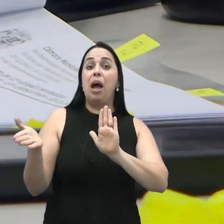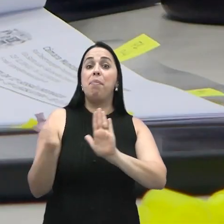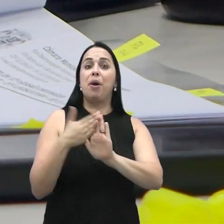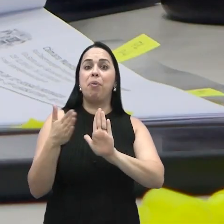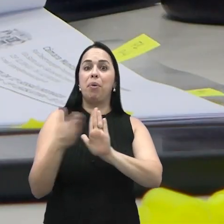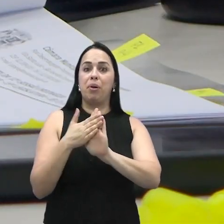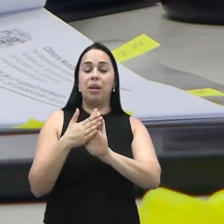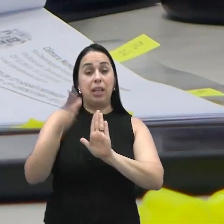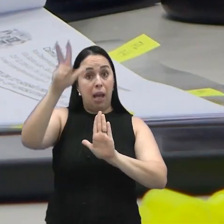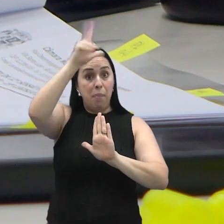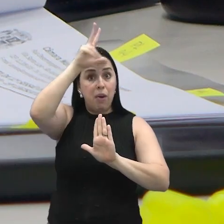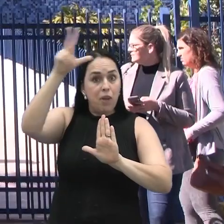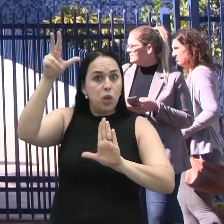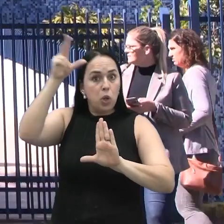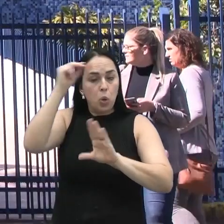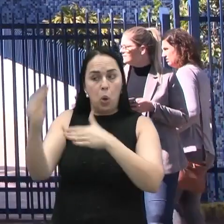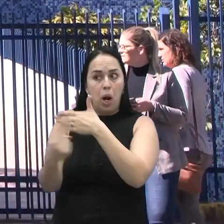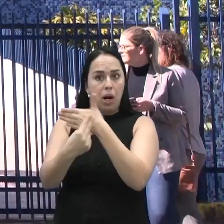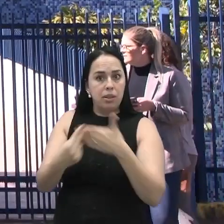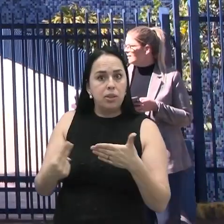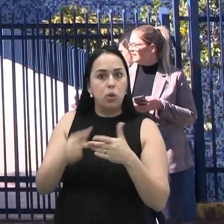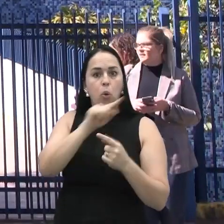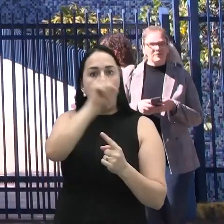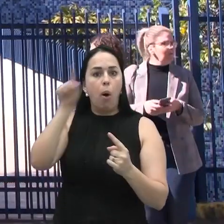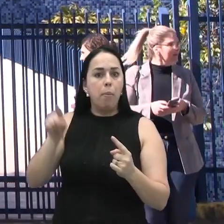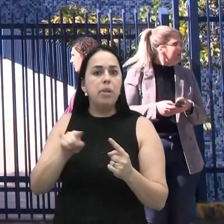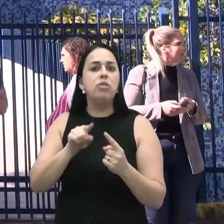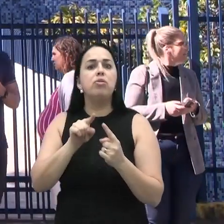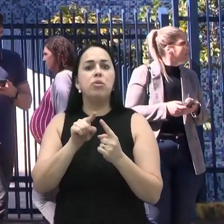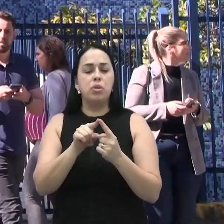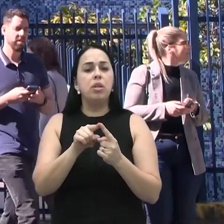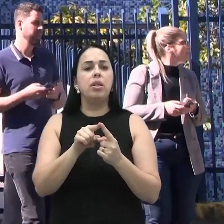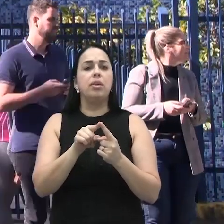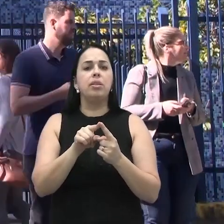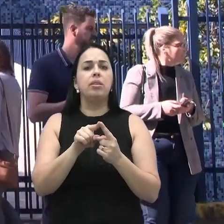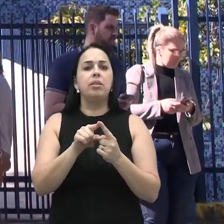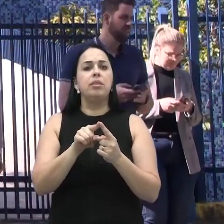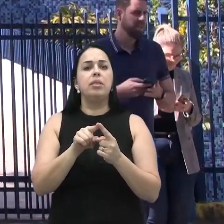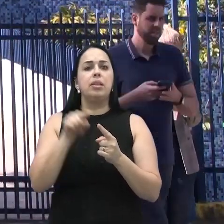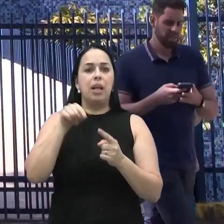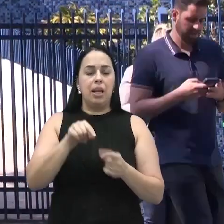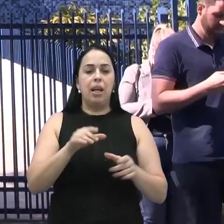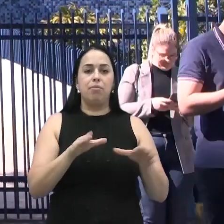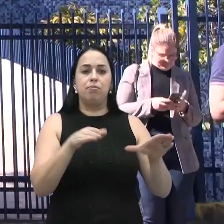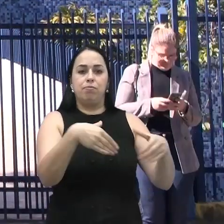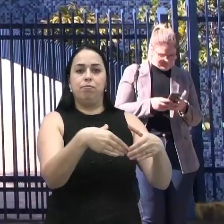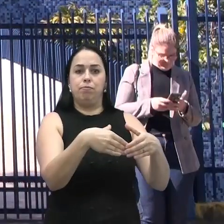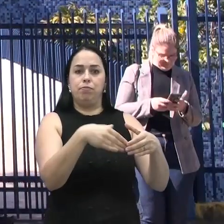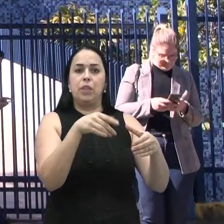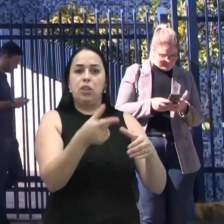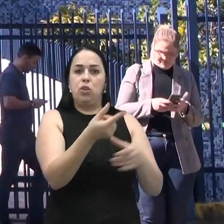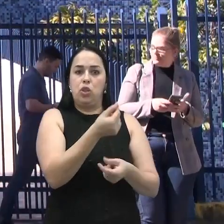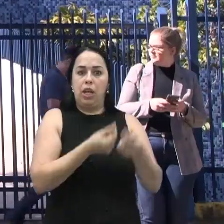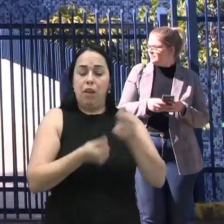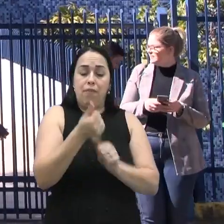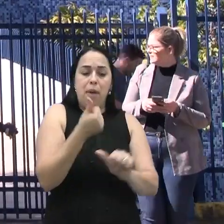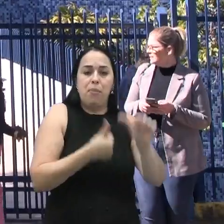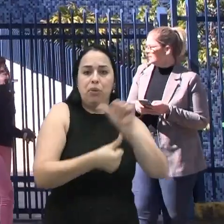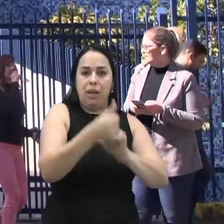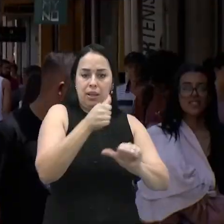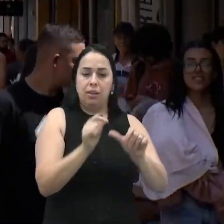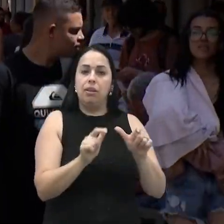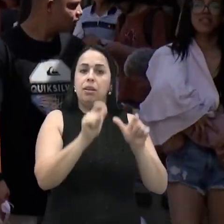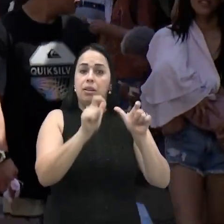está a proposta enviada pela Prefeitura com o objetivo de reestruturar a Junta Municipal de